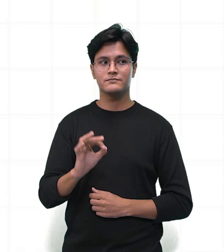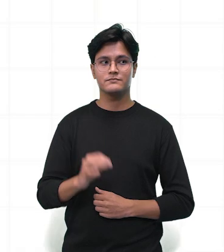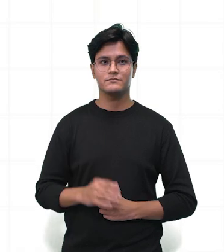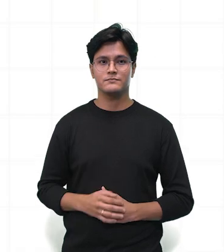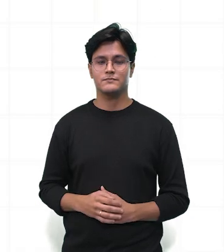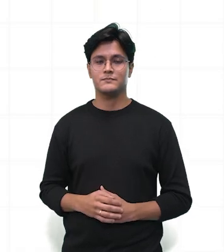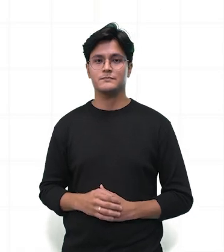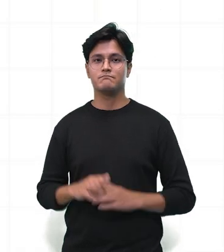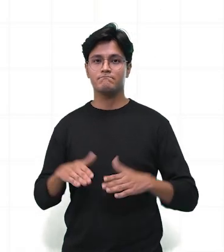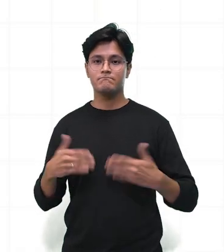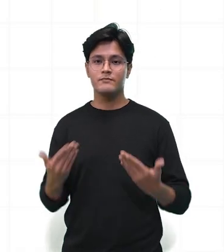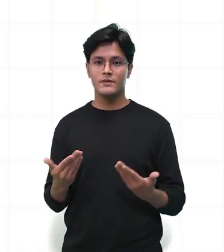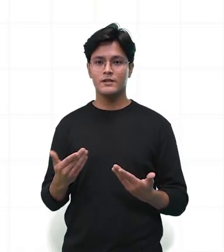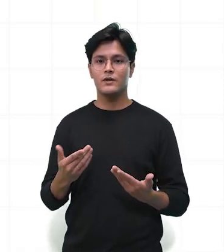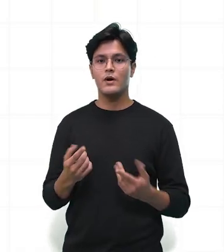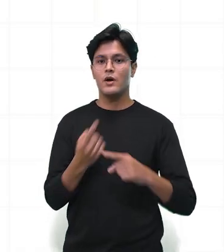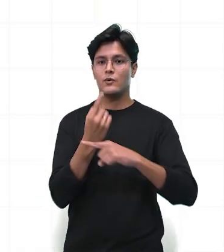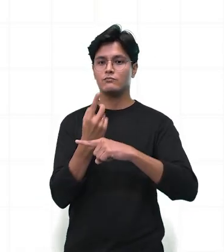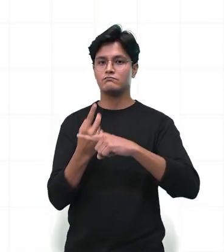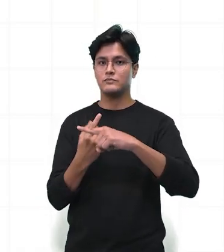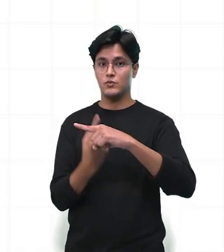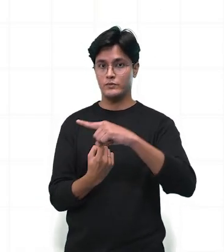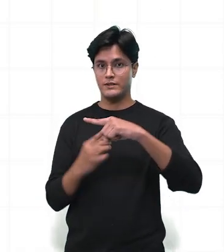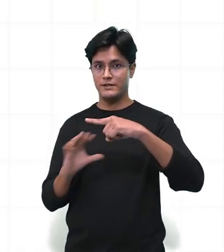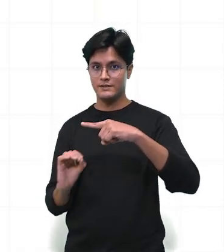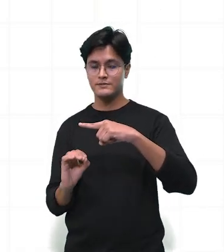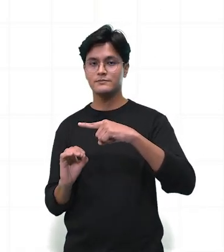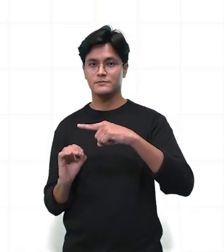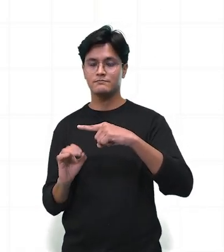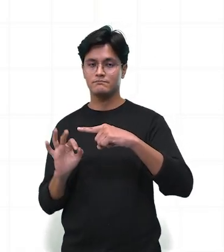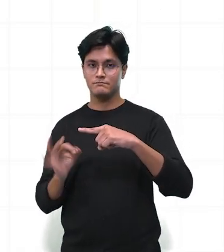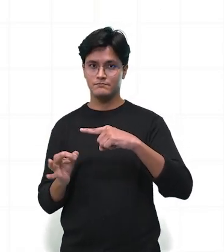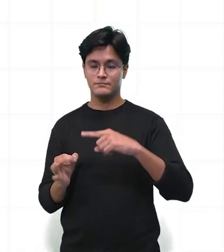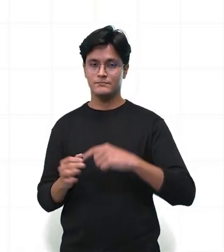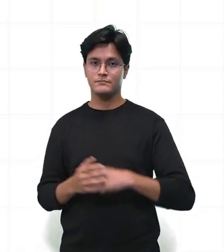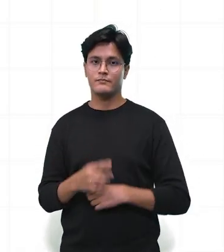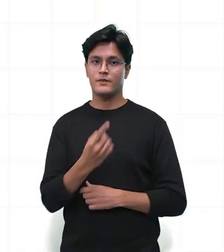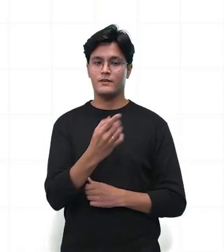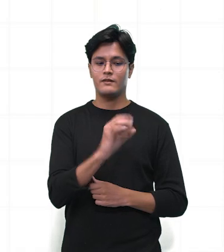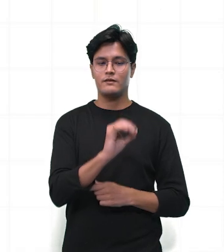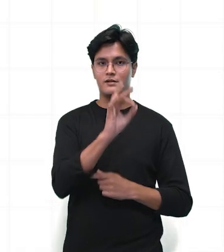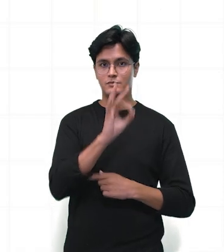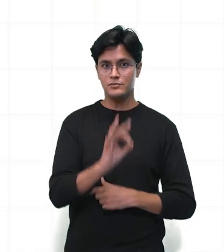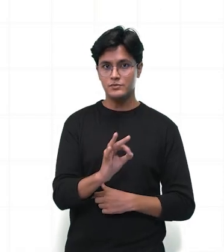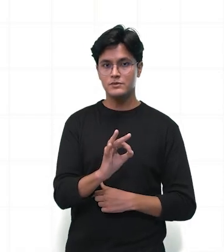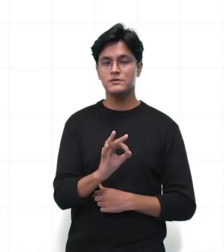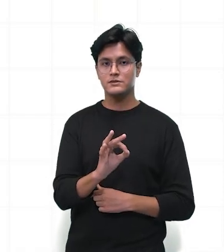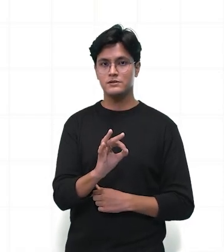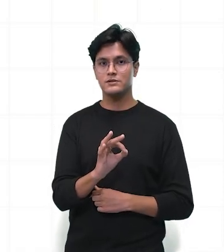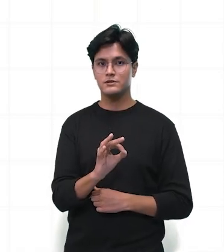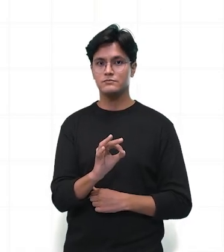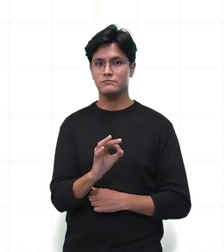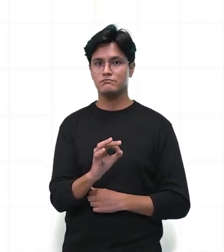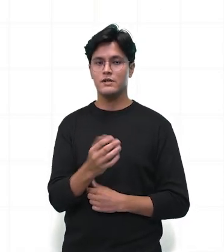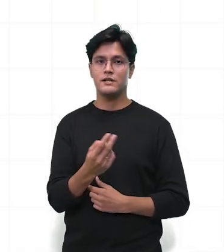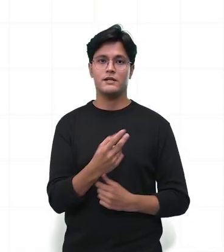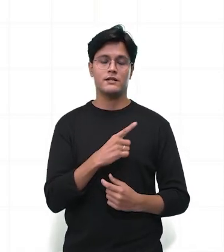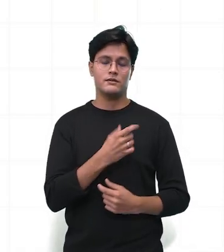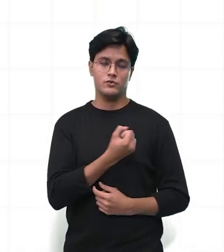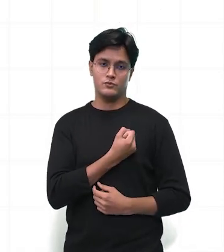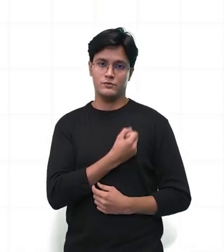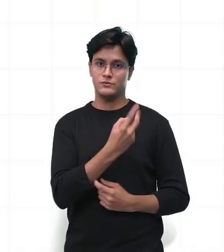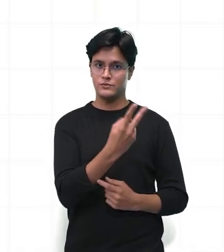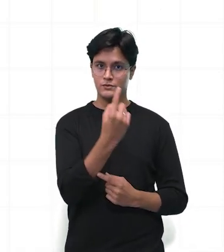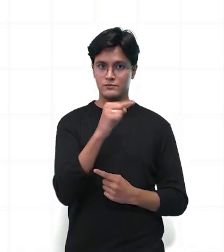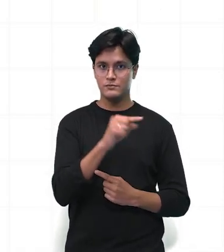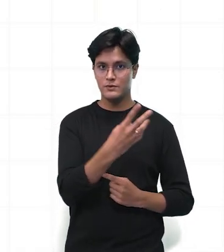10ª parte de qualquer coisa. Então veja, 10% de 2.400. Então